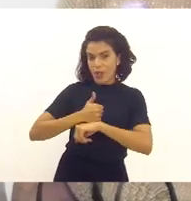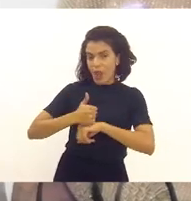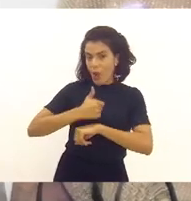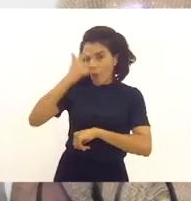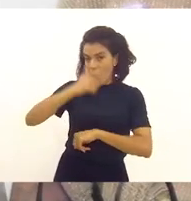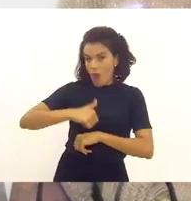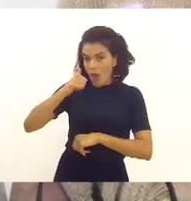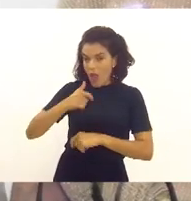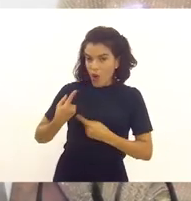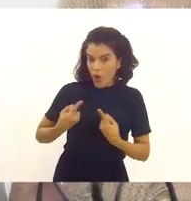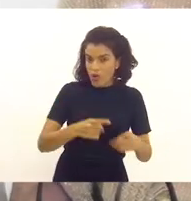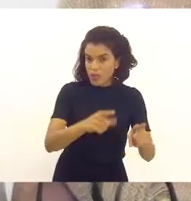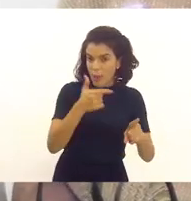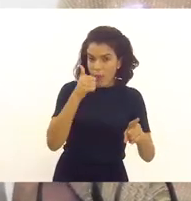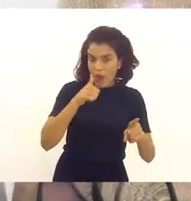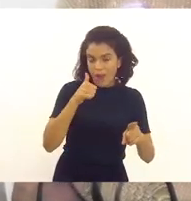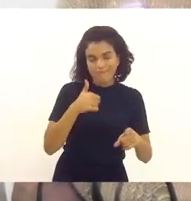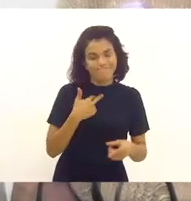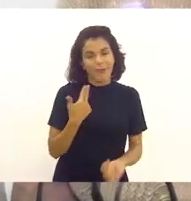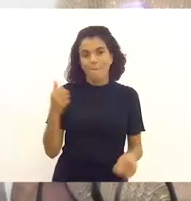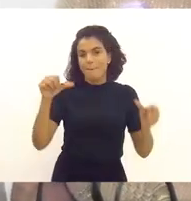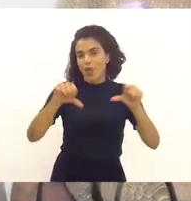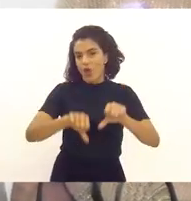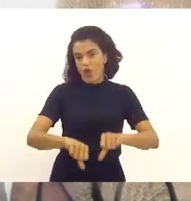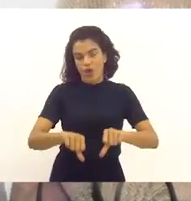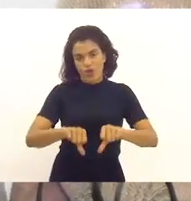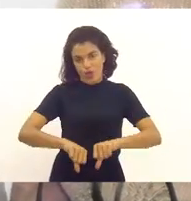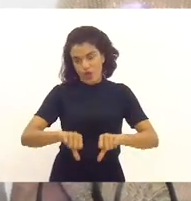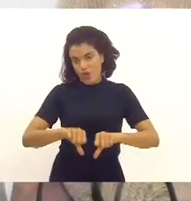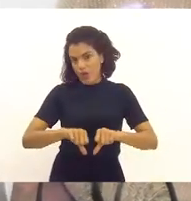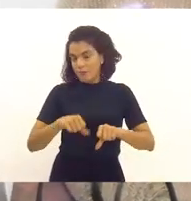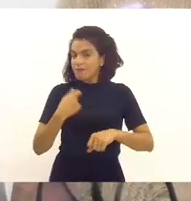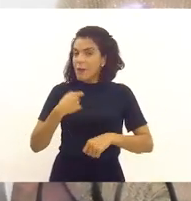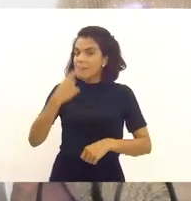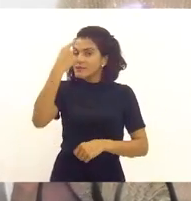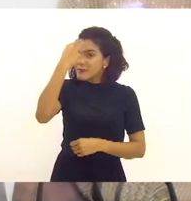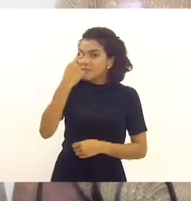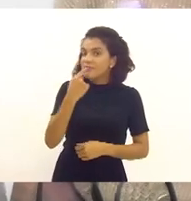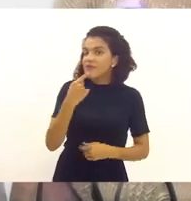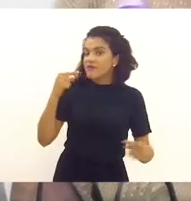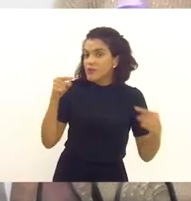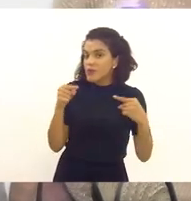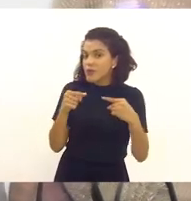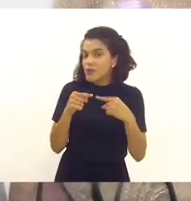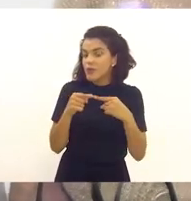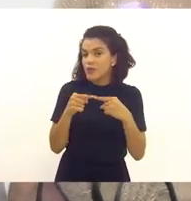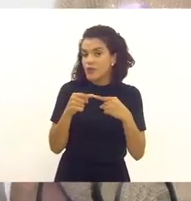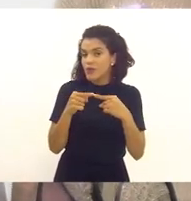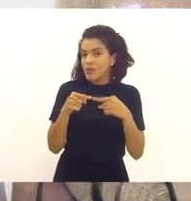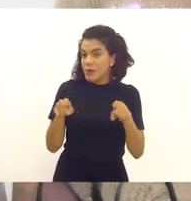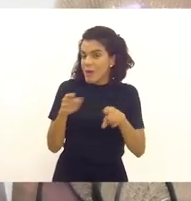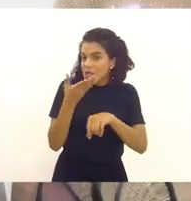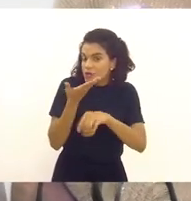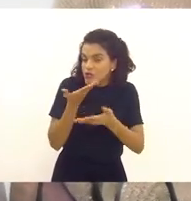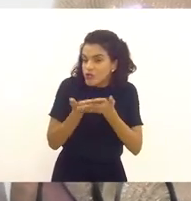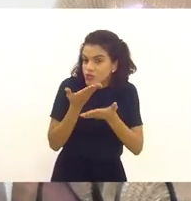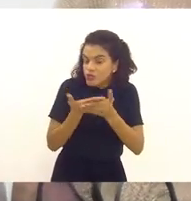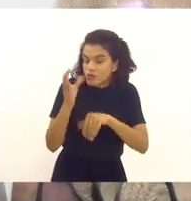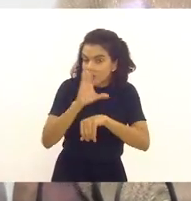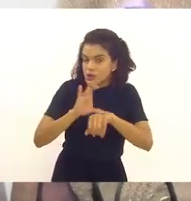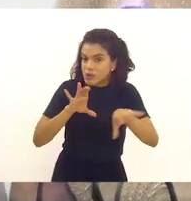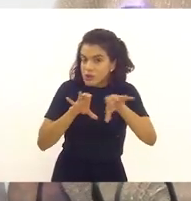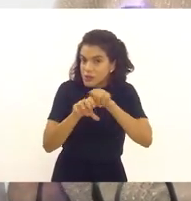porque a mulher não espera então Além disso ela tem que ter perfil não é isso ela tem que devidamente capacitada e ter